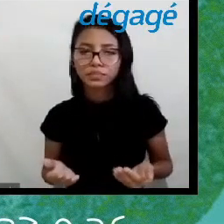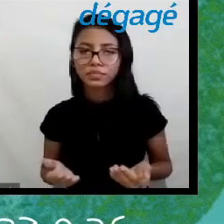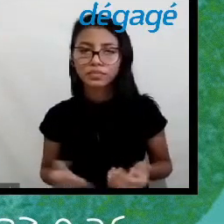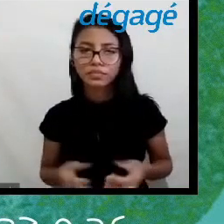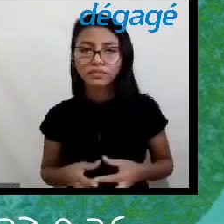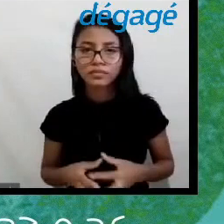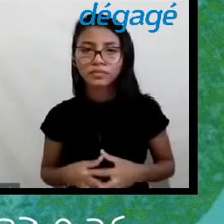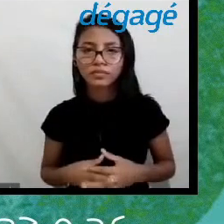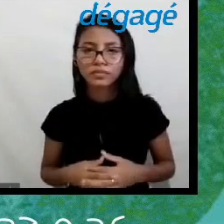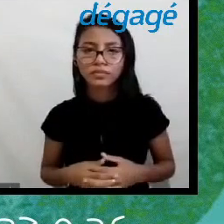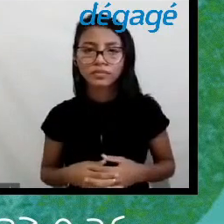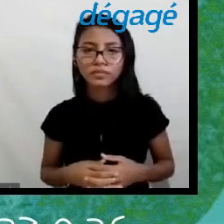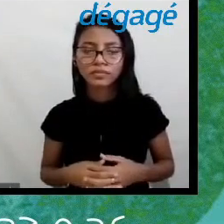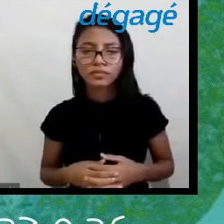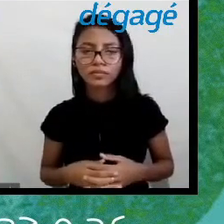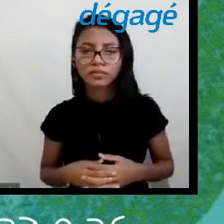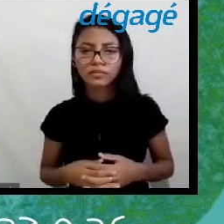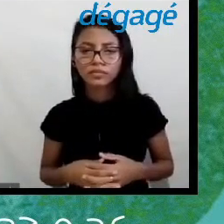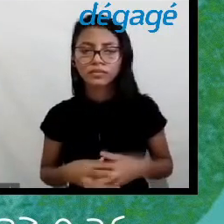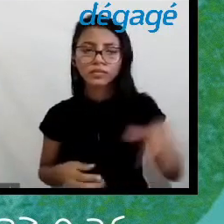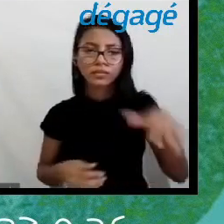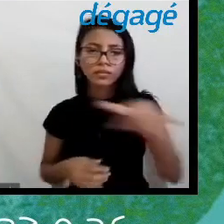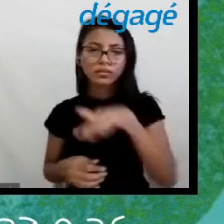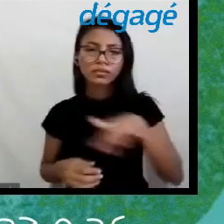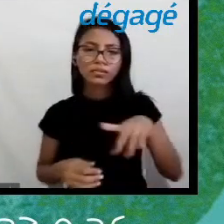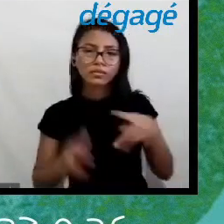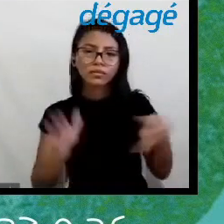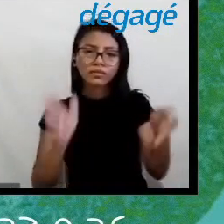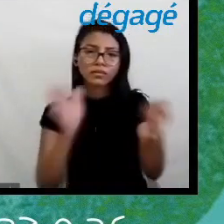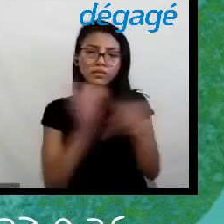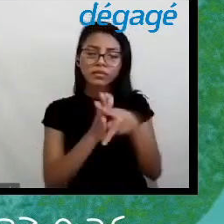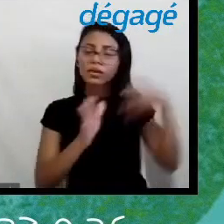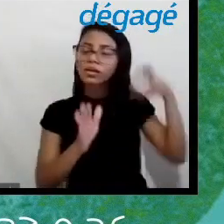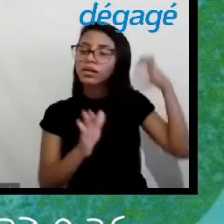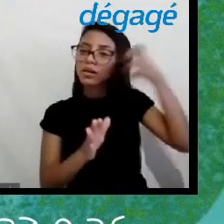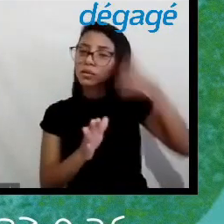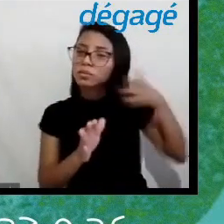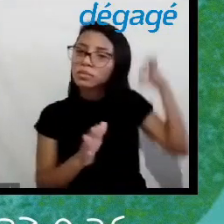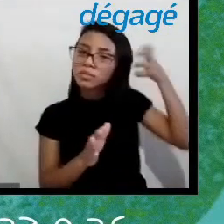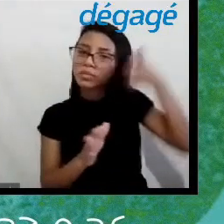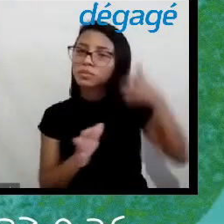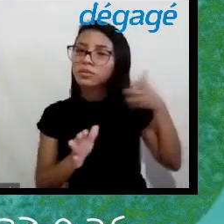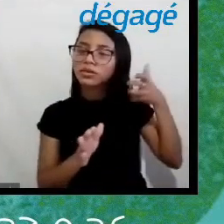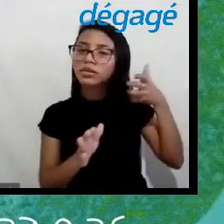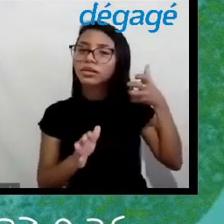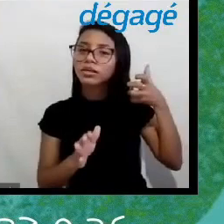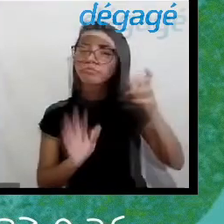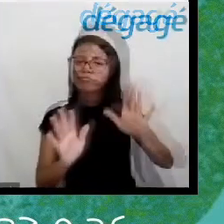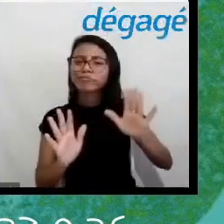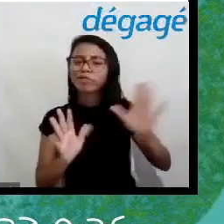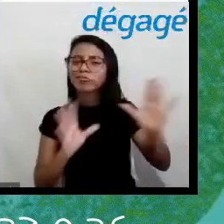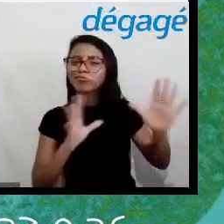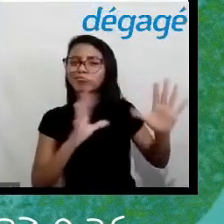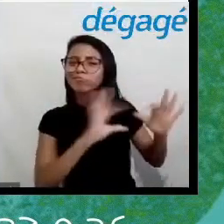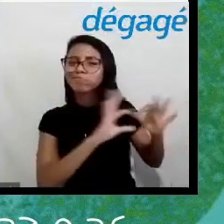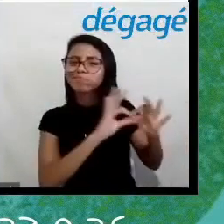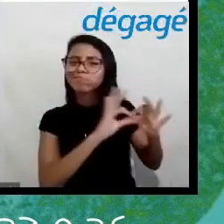o ambiente de música, a gente percebia, só voltando aqui, me perdi um pouco, mas só voltando, o ambiente de